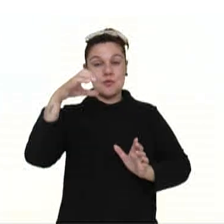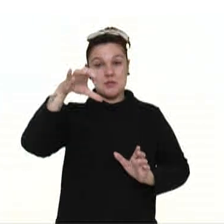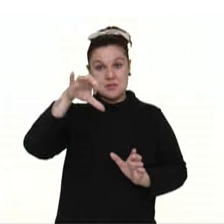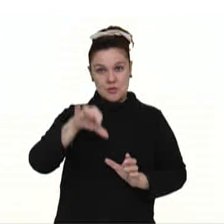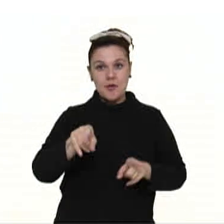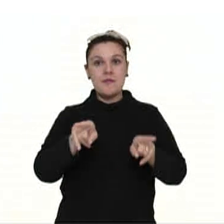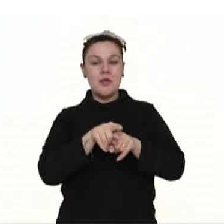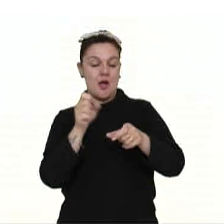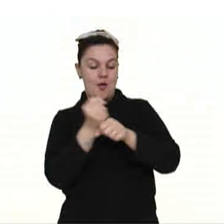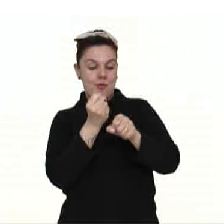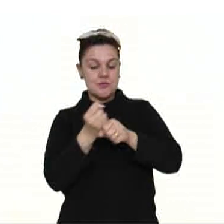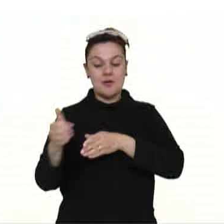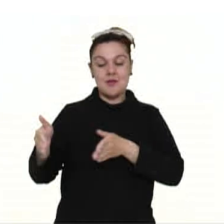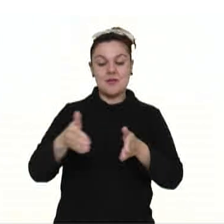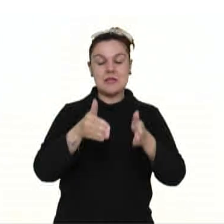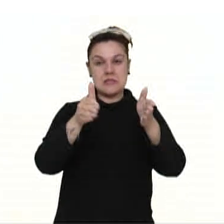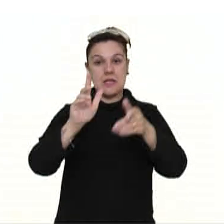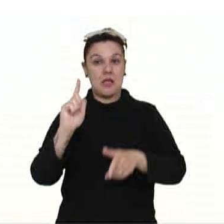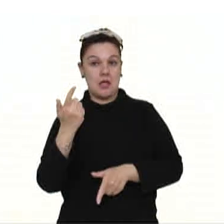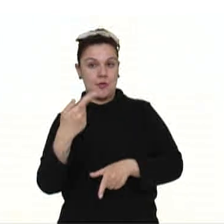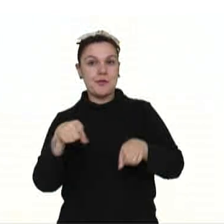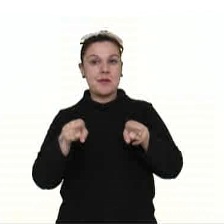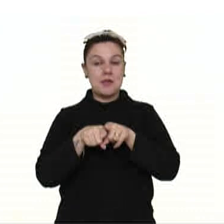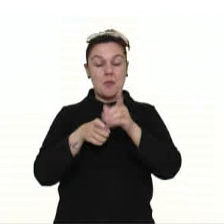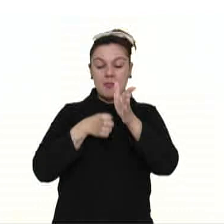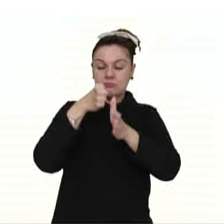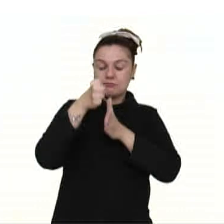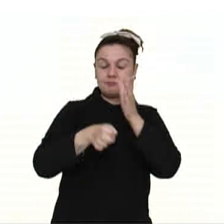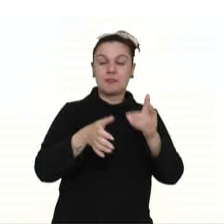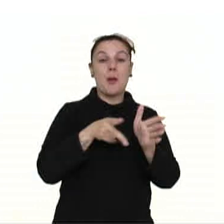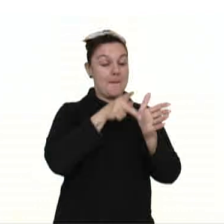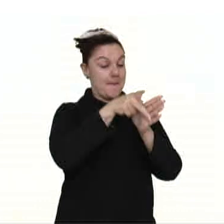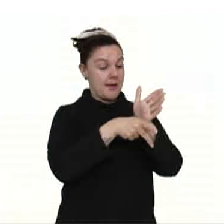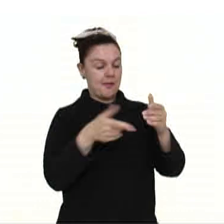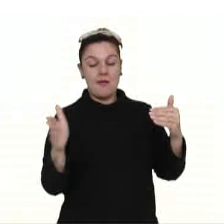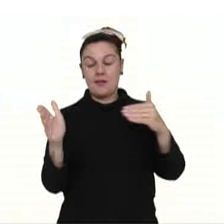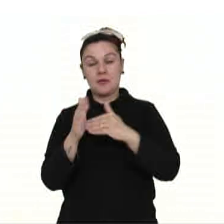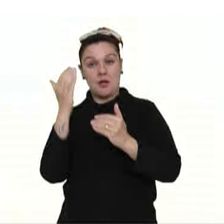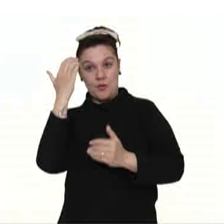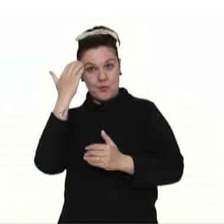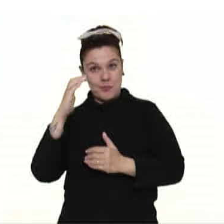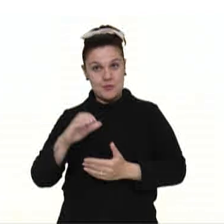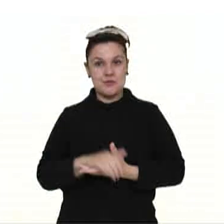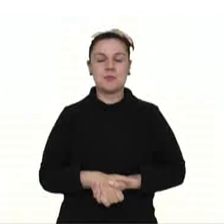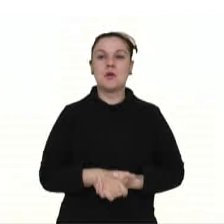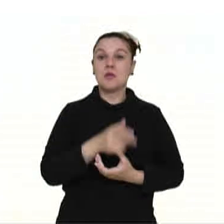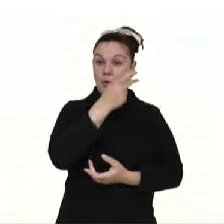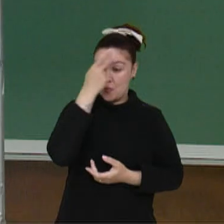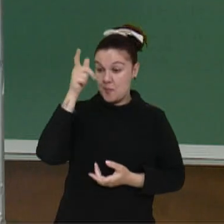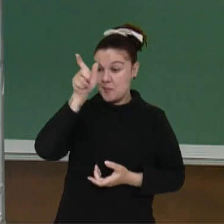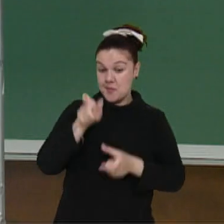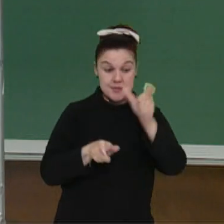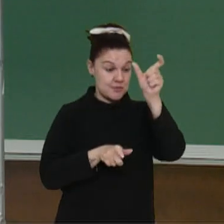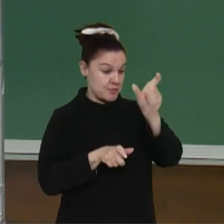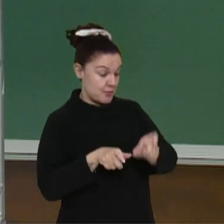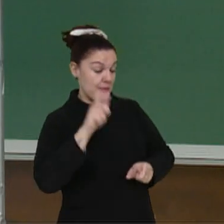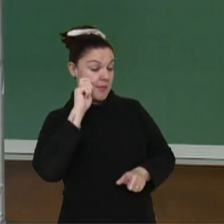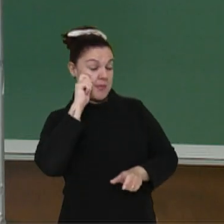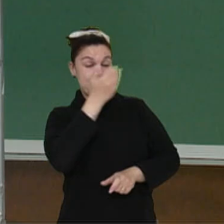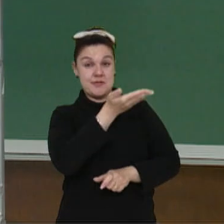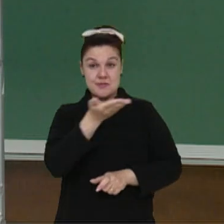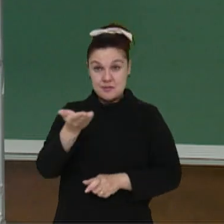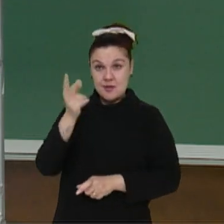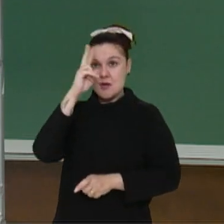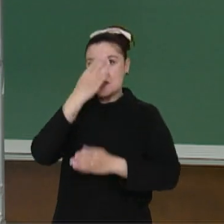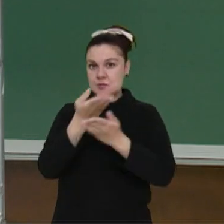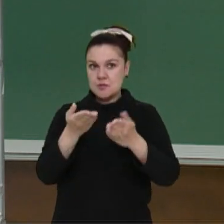Estrada da Graciosa e da Ferrovia Paranaguá-Curitiba. Então, nomes importantes de pessoas negras que fizeram história aqui